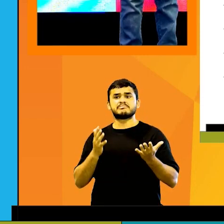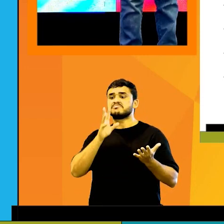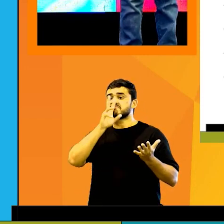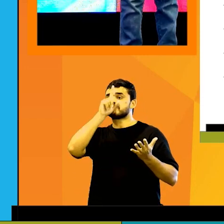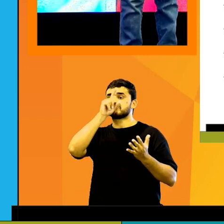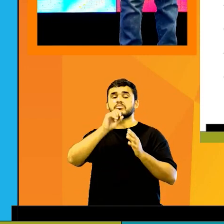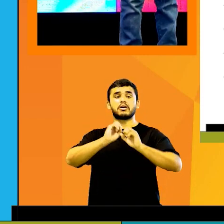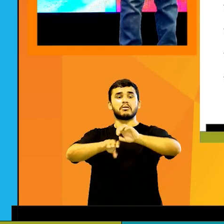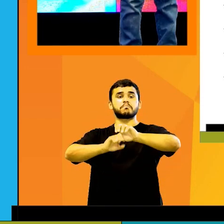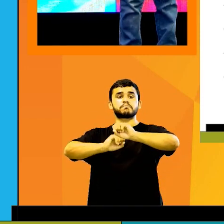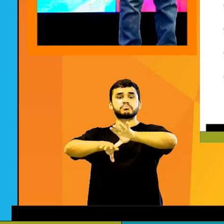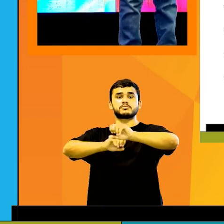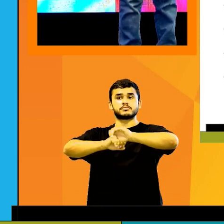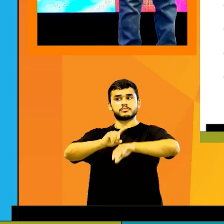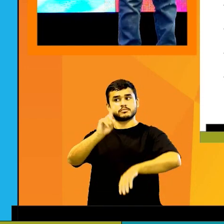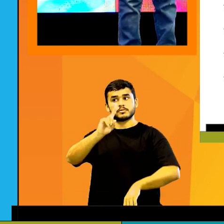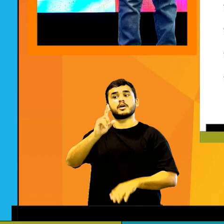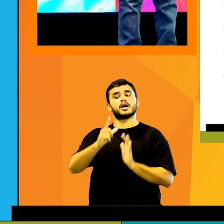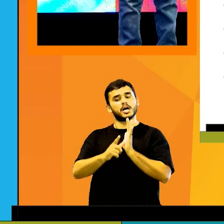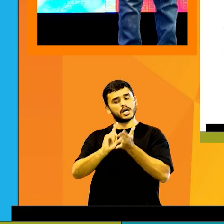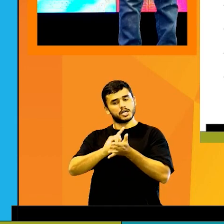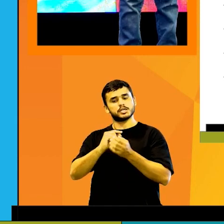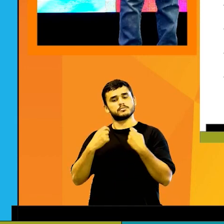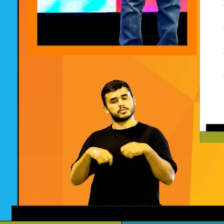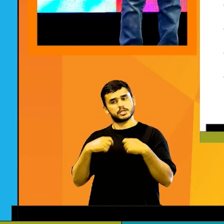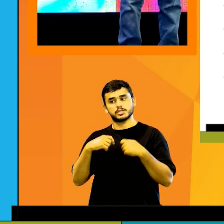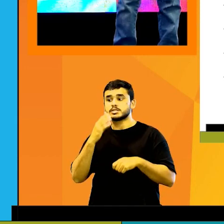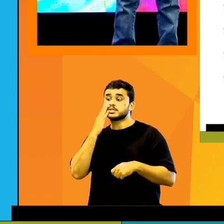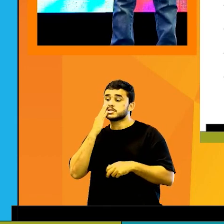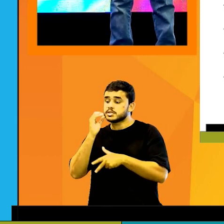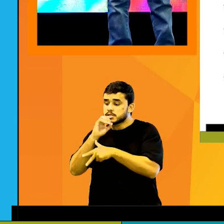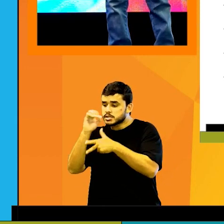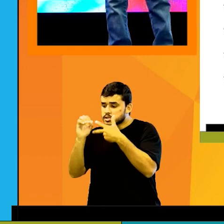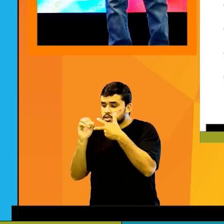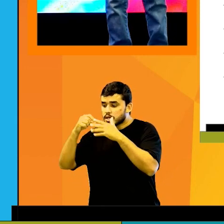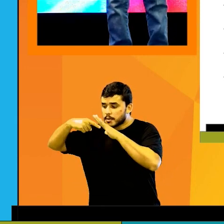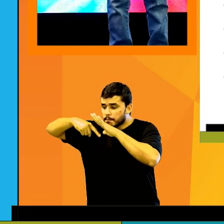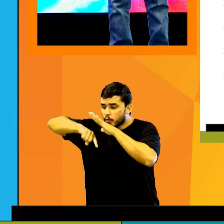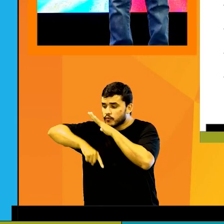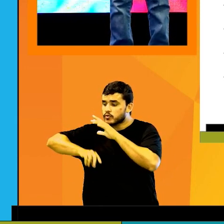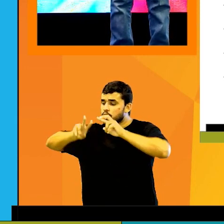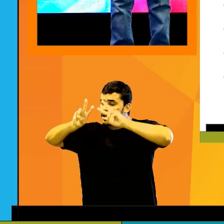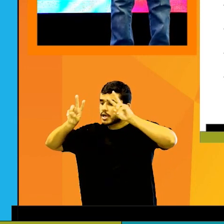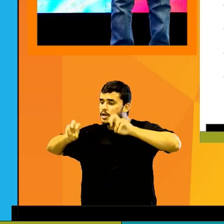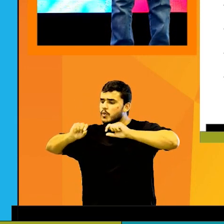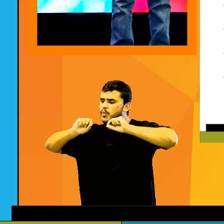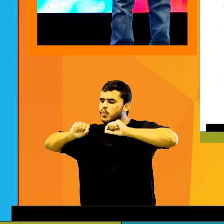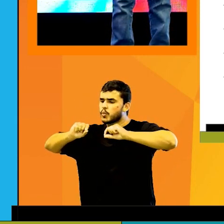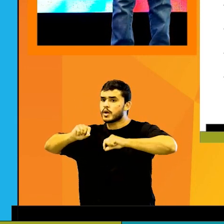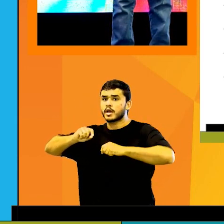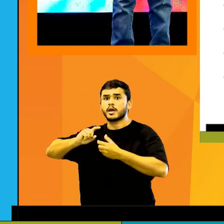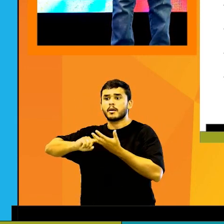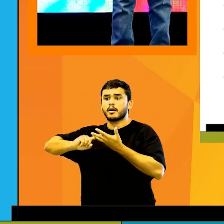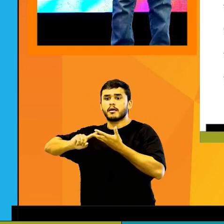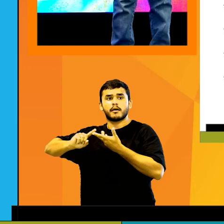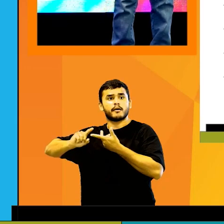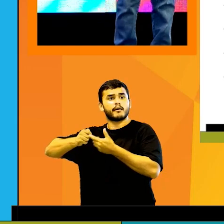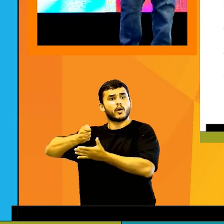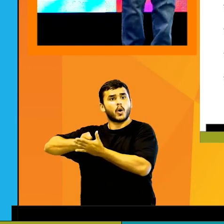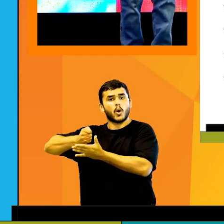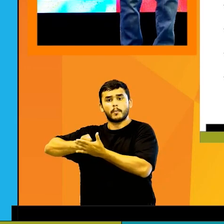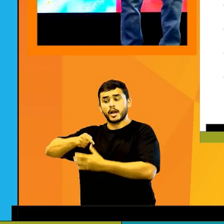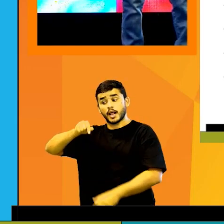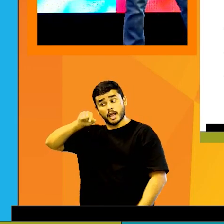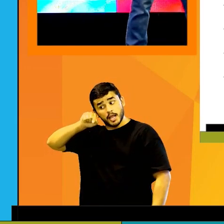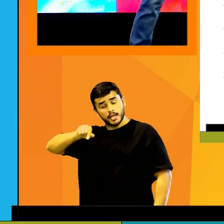para o simulado de vocês, para as avaliações de vocês, para orientar para o Enem. Ele tem que estar ciente de quais são as